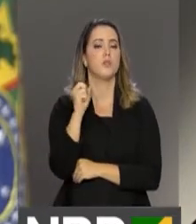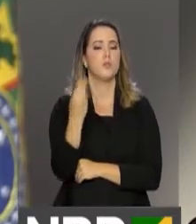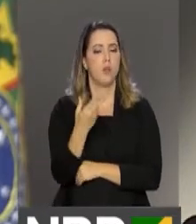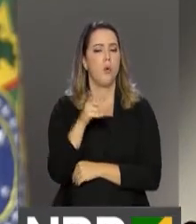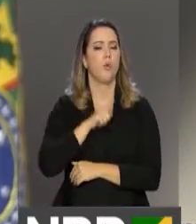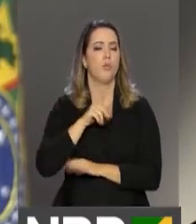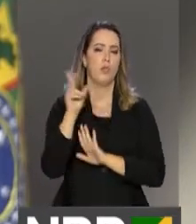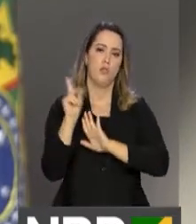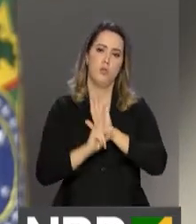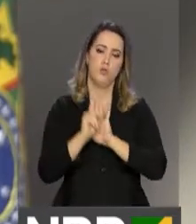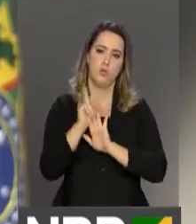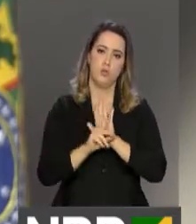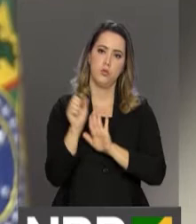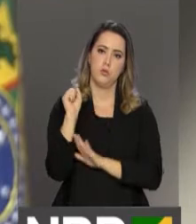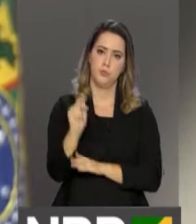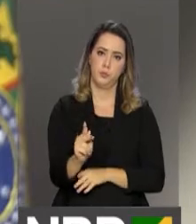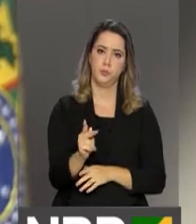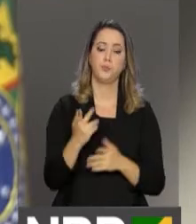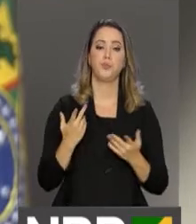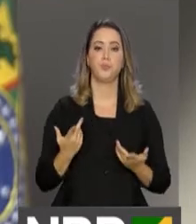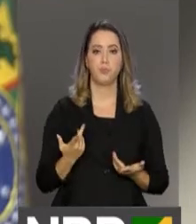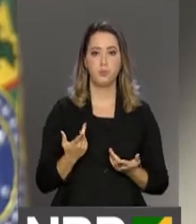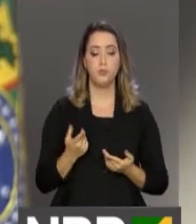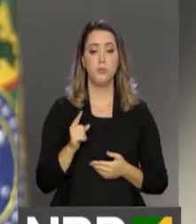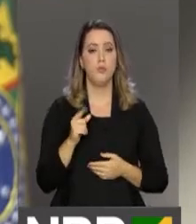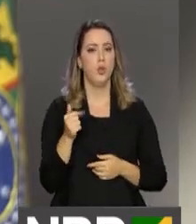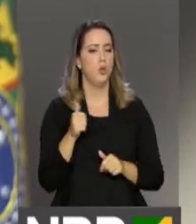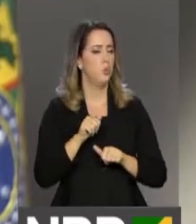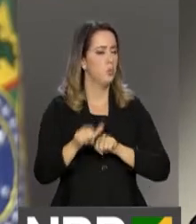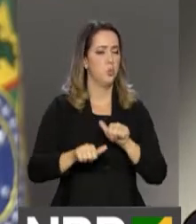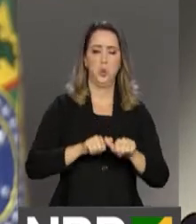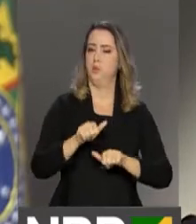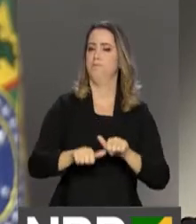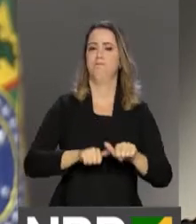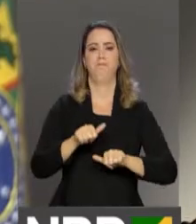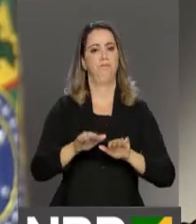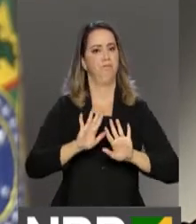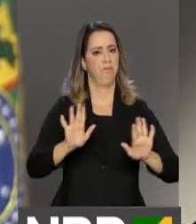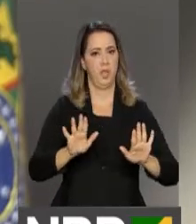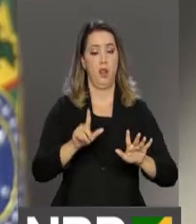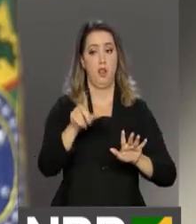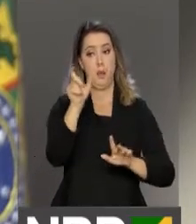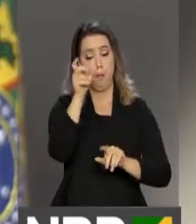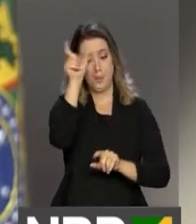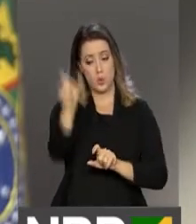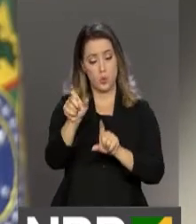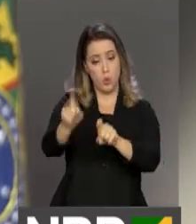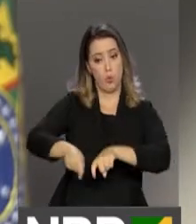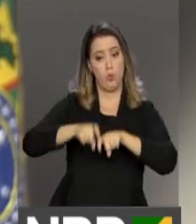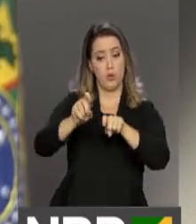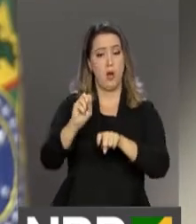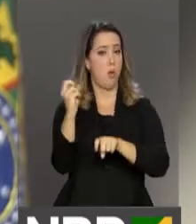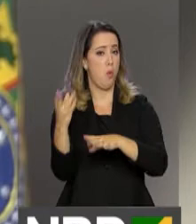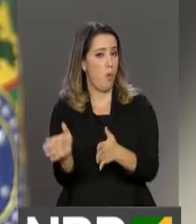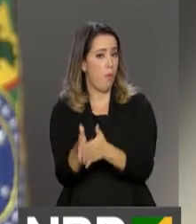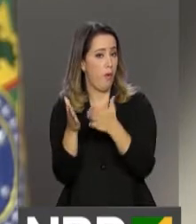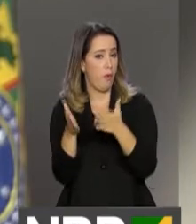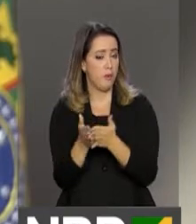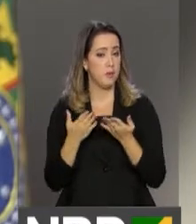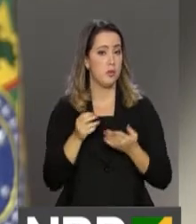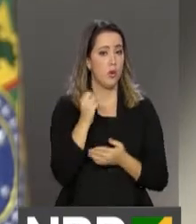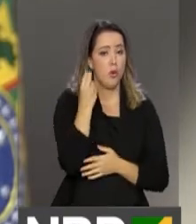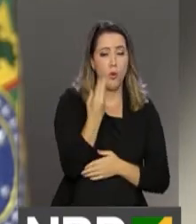quem já tem condições para aposentar-se não muda nada para o trabalhador rural nem para os mais pobres nem